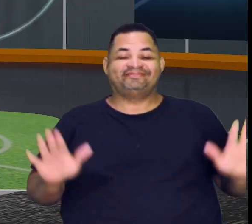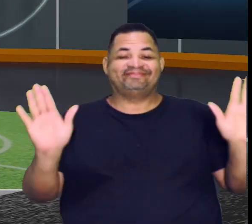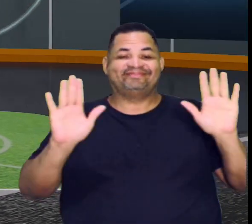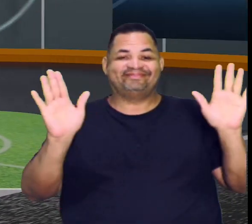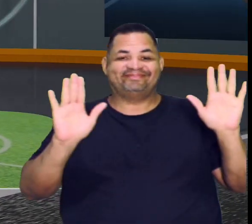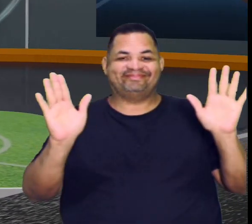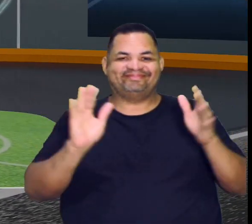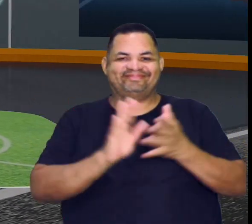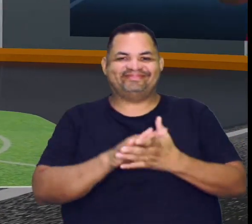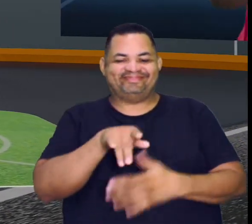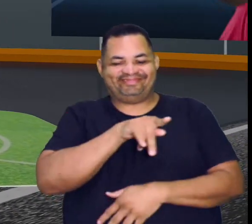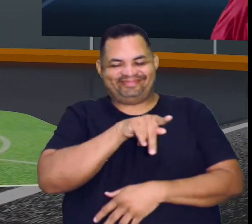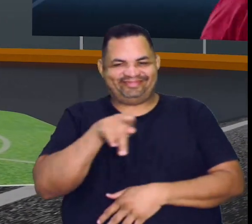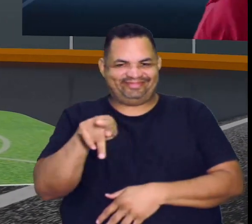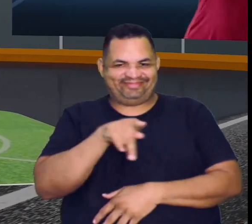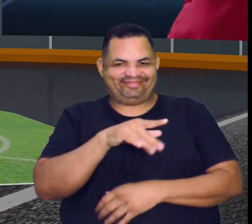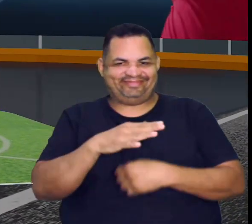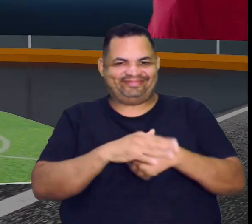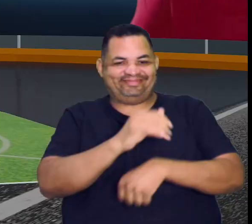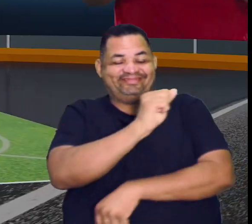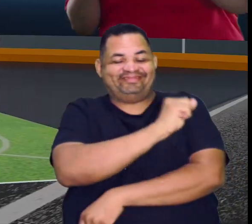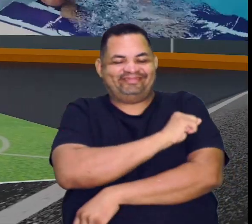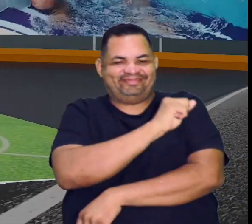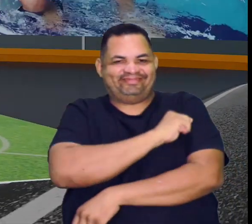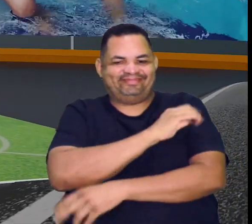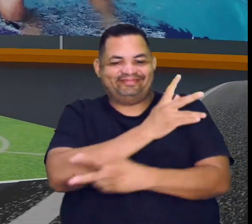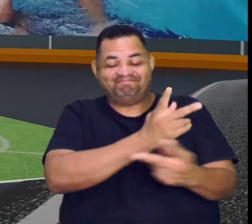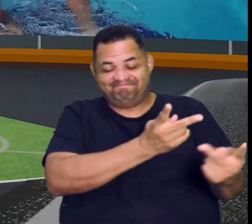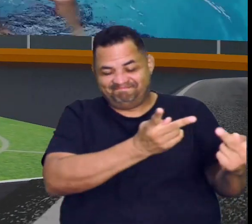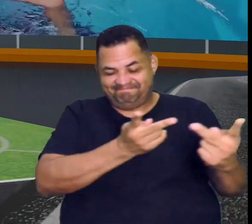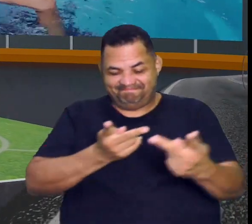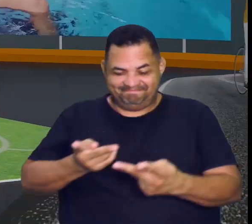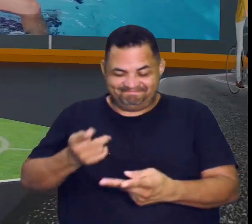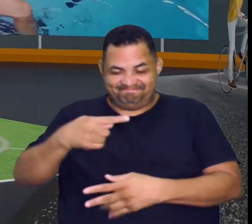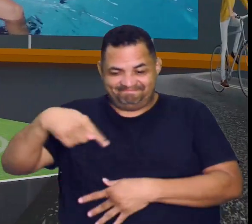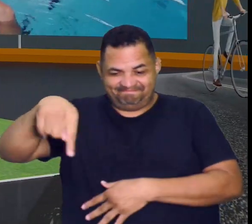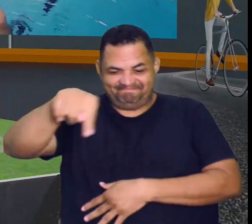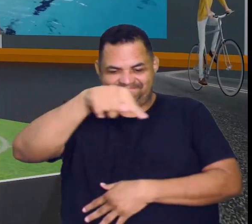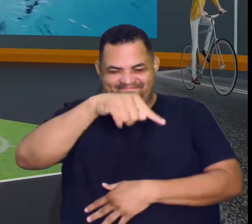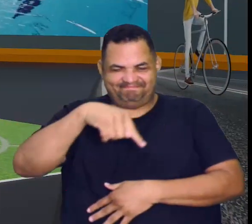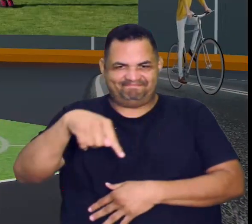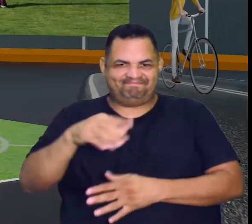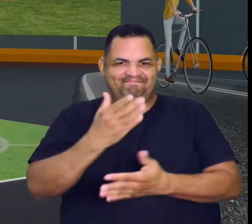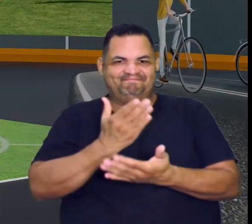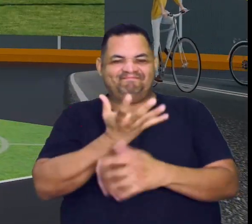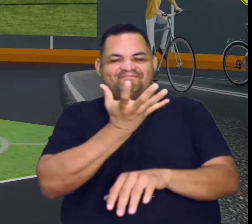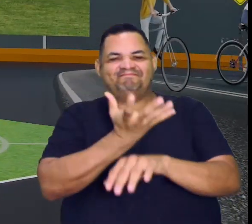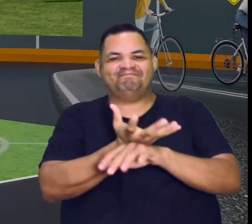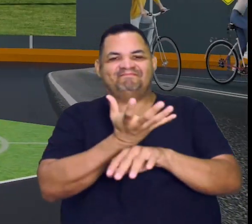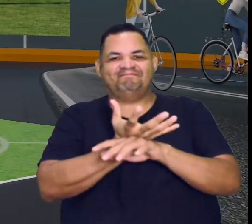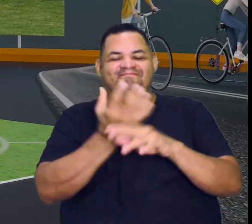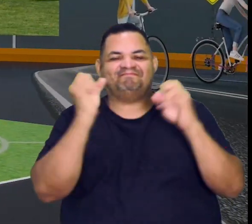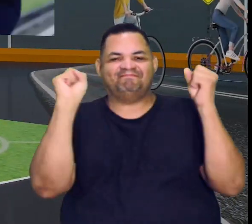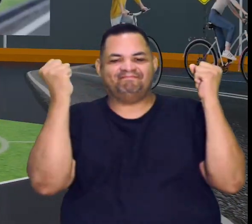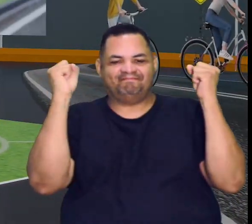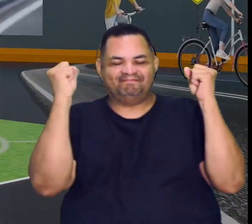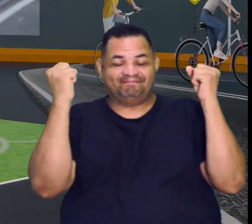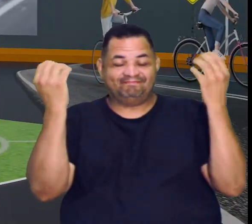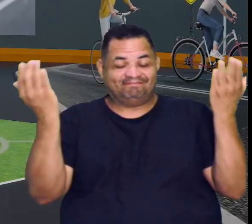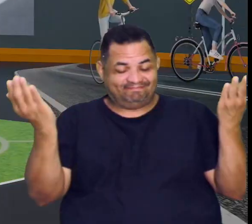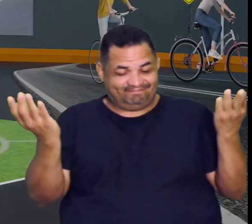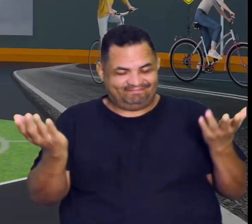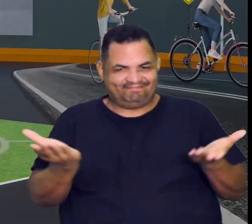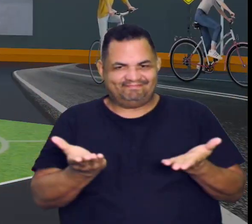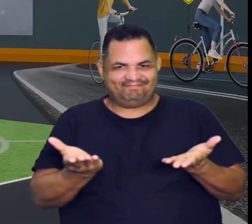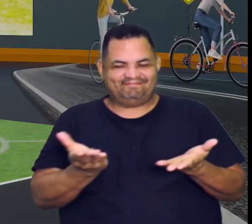Olá, caríssimos professores, caríssimos estudantes, sejam todos muito bem-vindos ao nosso componente de